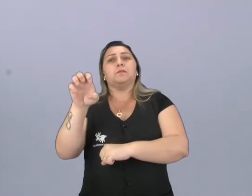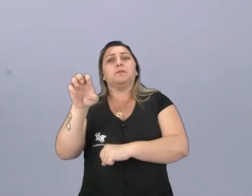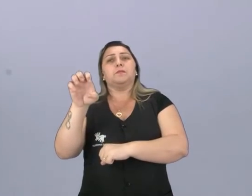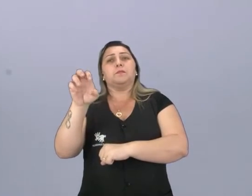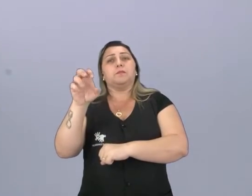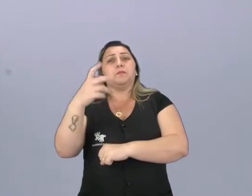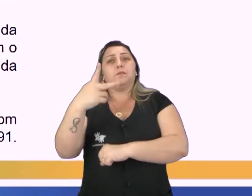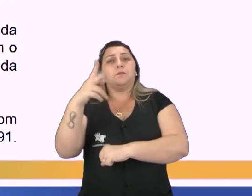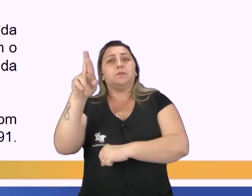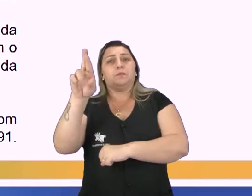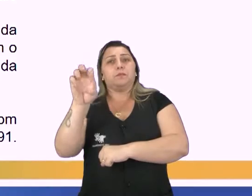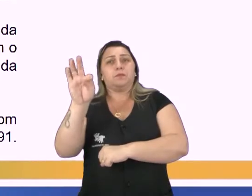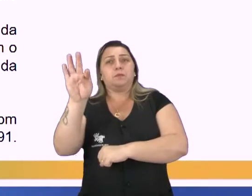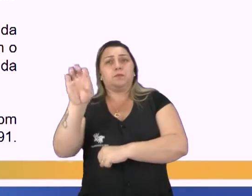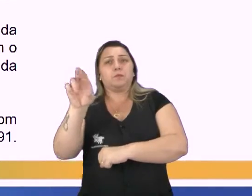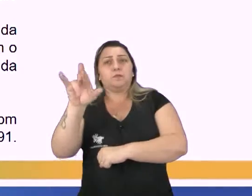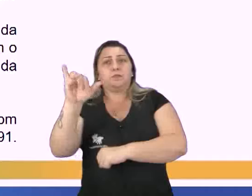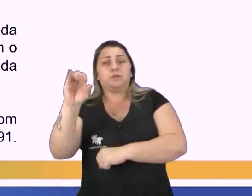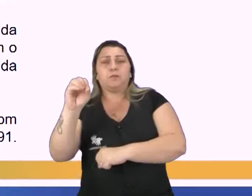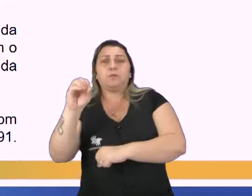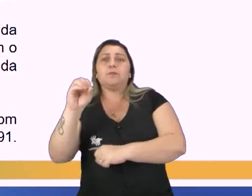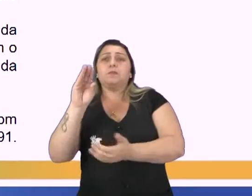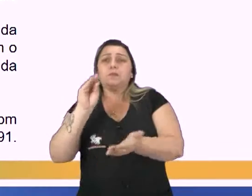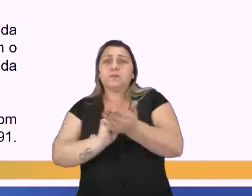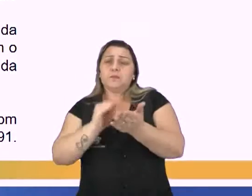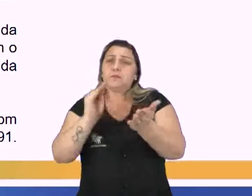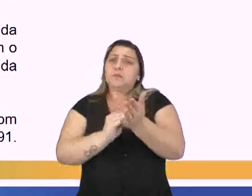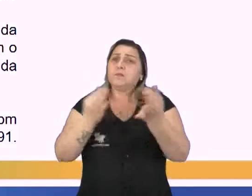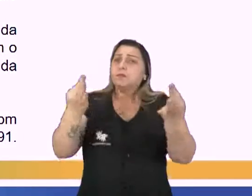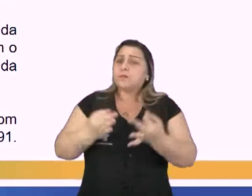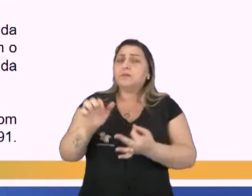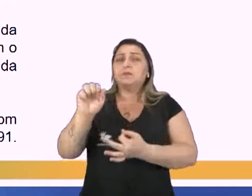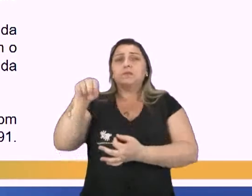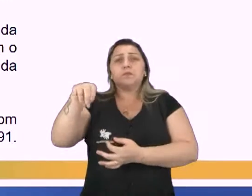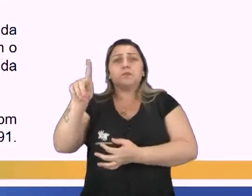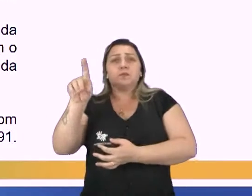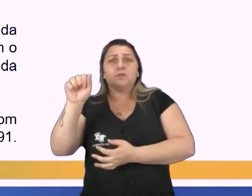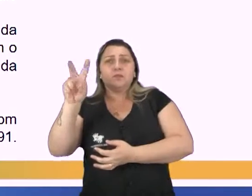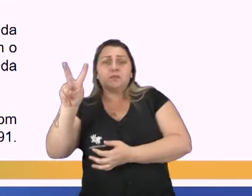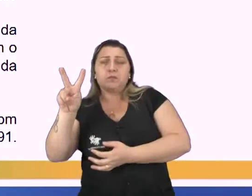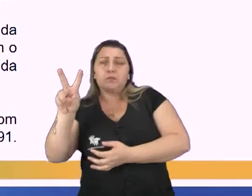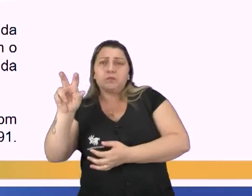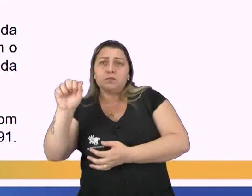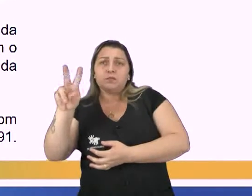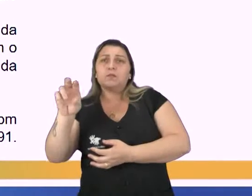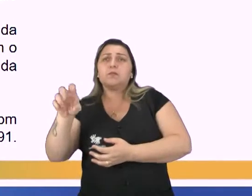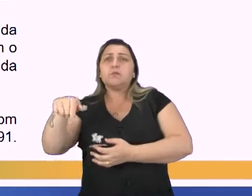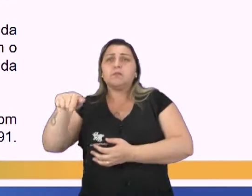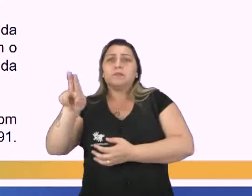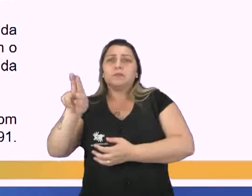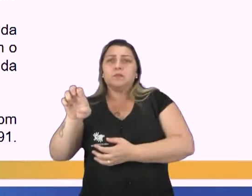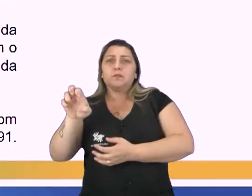imperfeito. Olhem no slide, por exemplo, na primeira linha. Andava, queria,